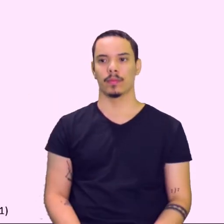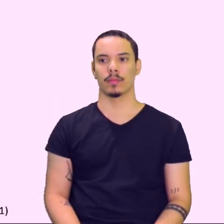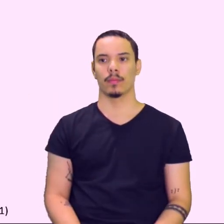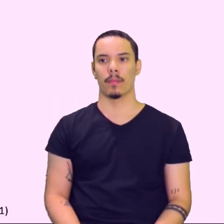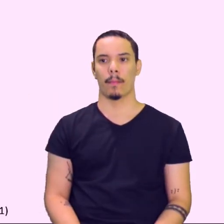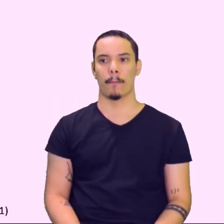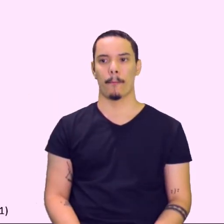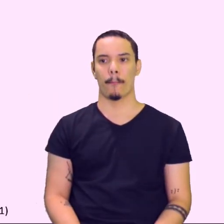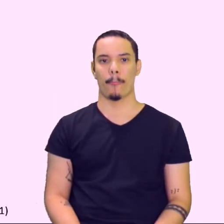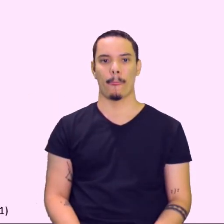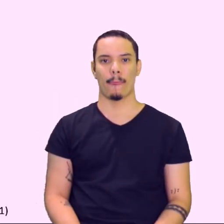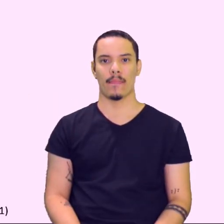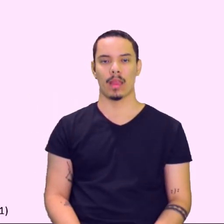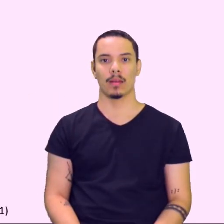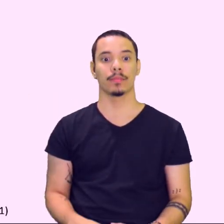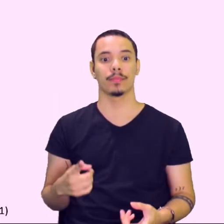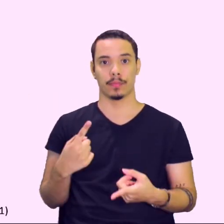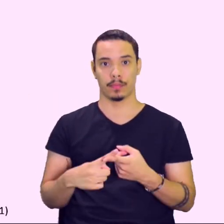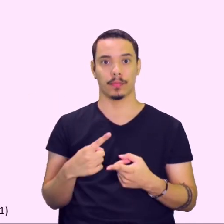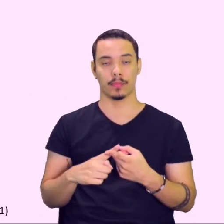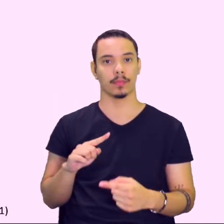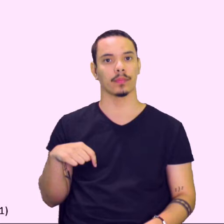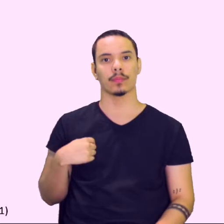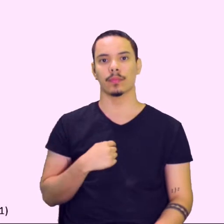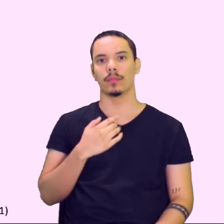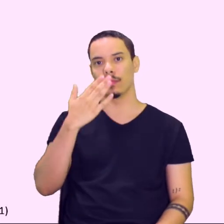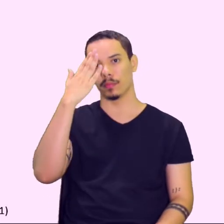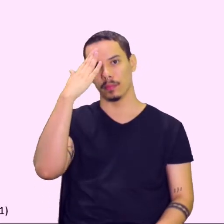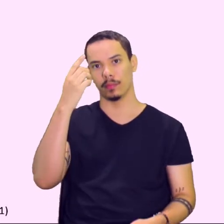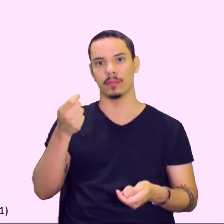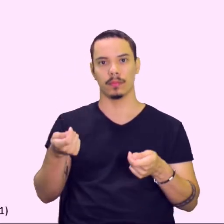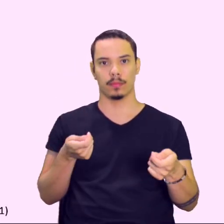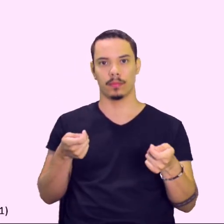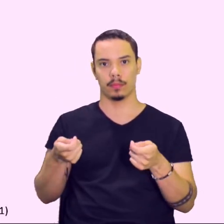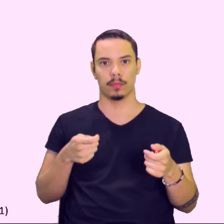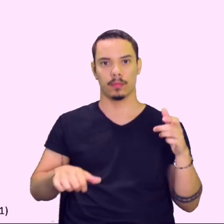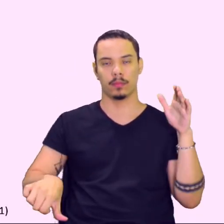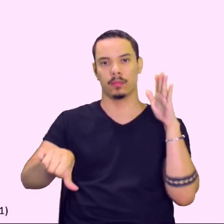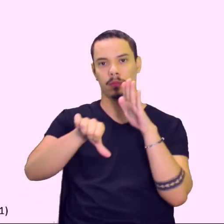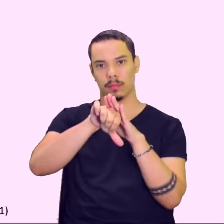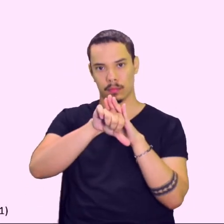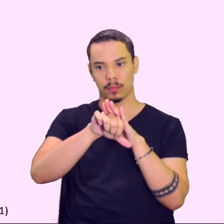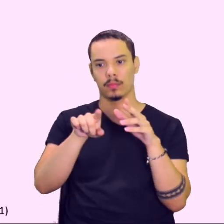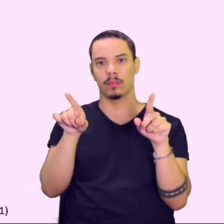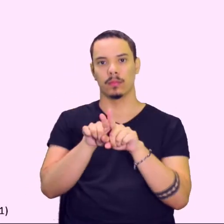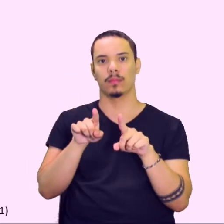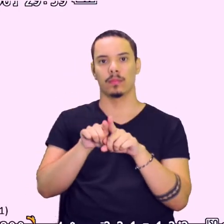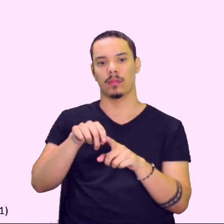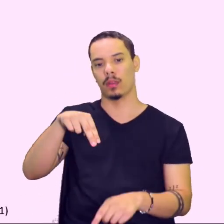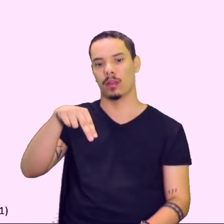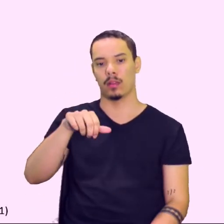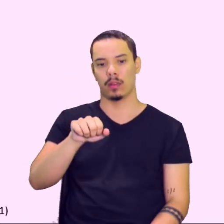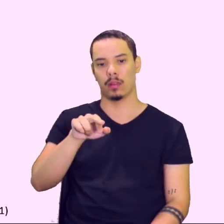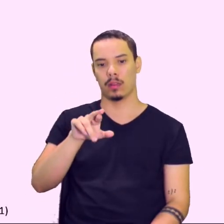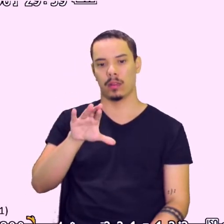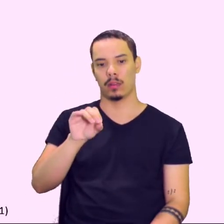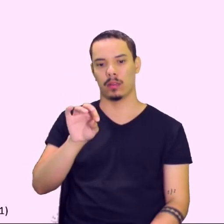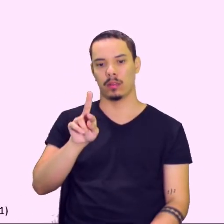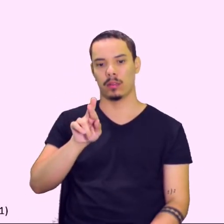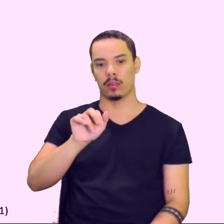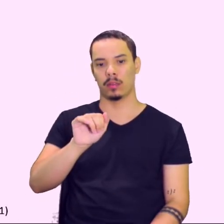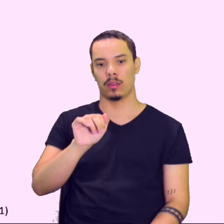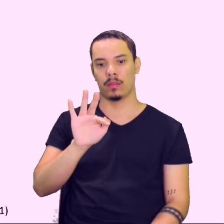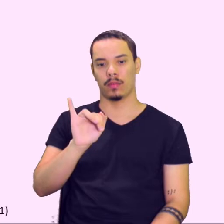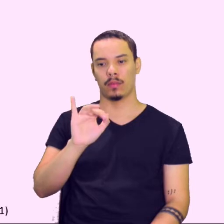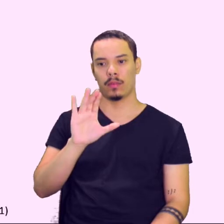né, professor? Então, assim, a gente sabe que o garimpo ilegal e narcotráfico acabam gerando vários problemas,